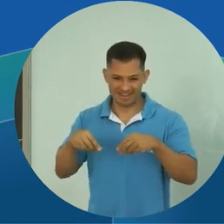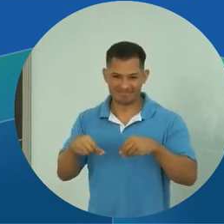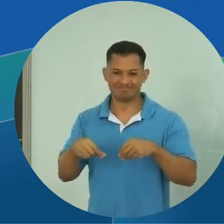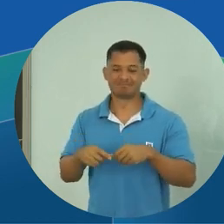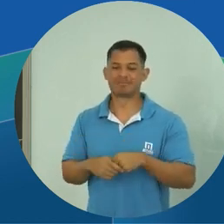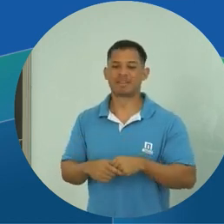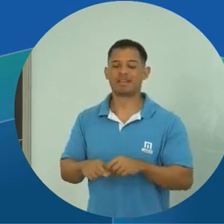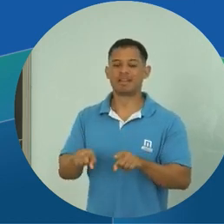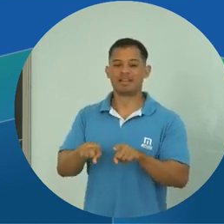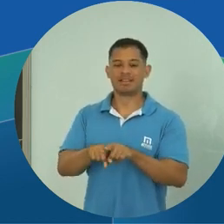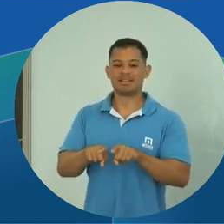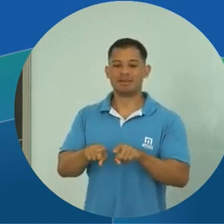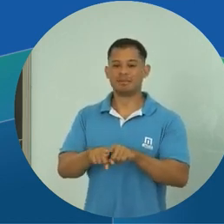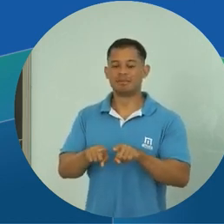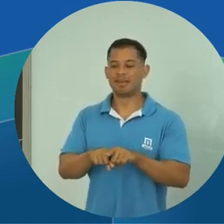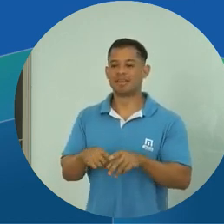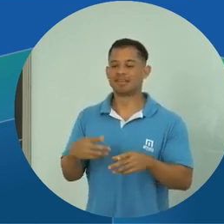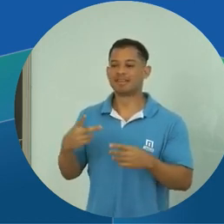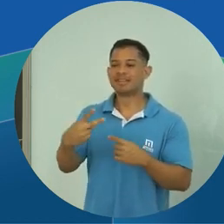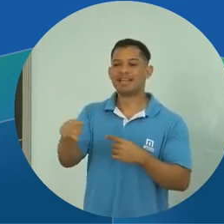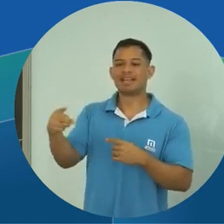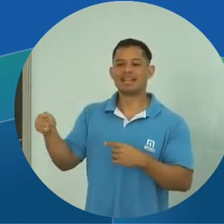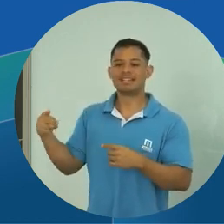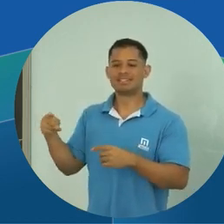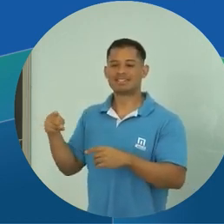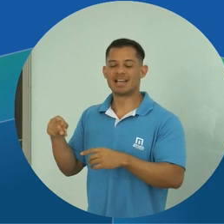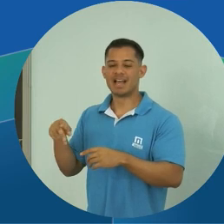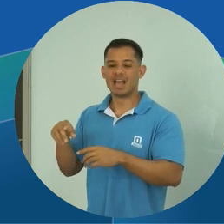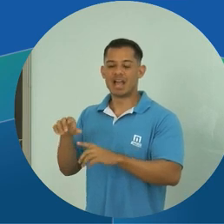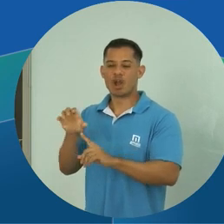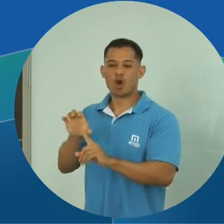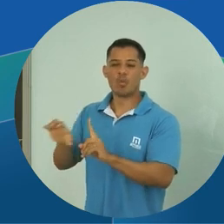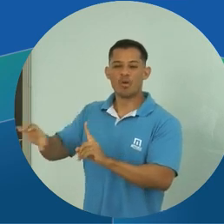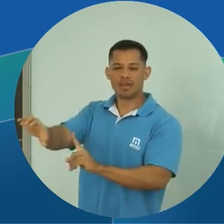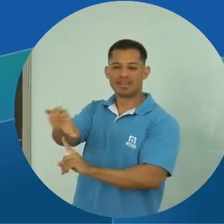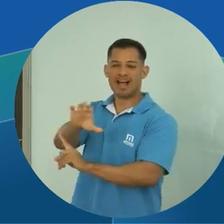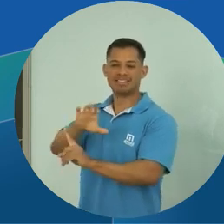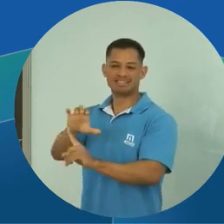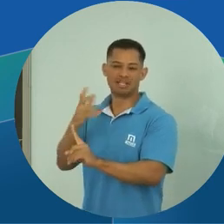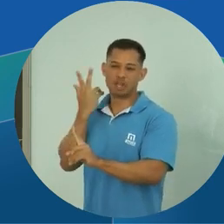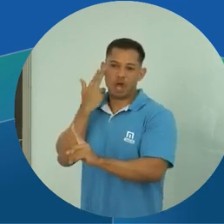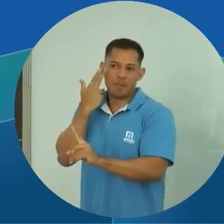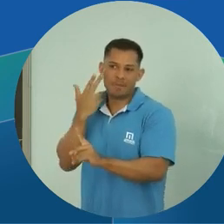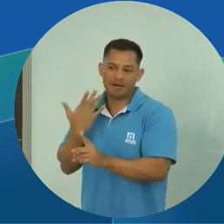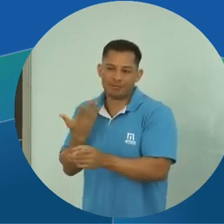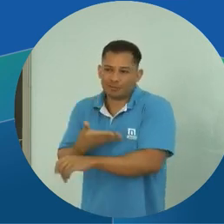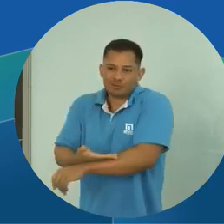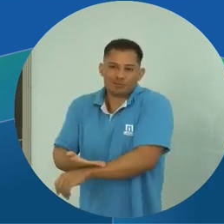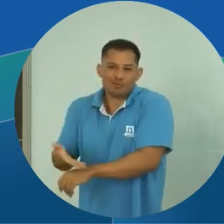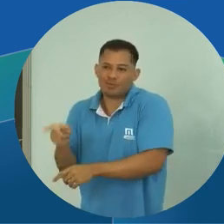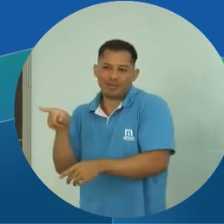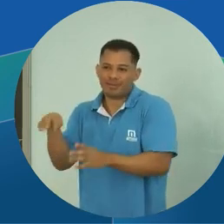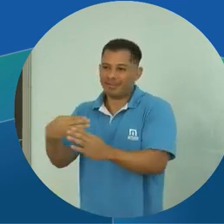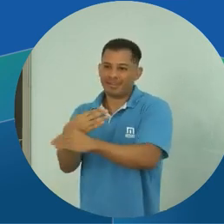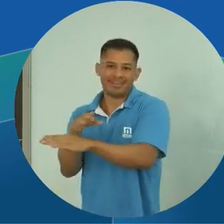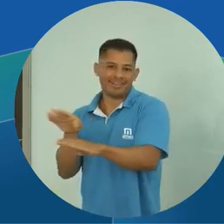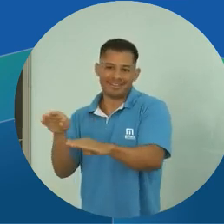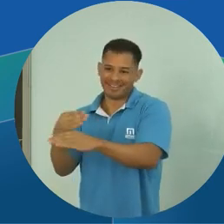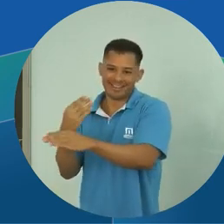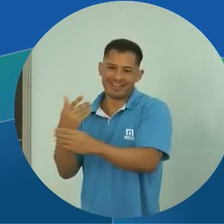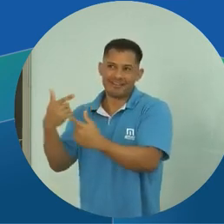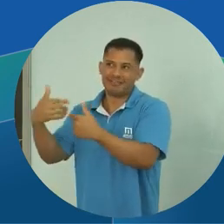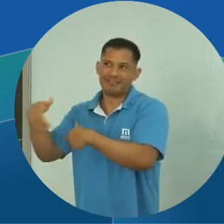simultâneo com o dia a dia da comunidade, então pessoas ali transitando, indo, voltando, casa,